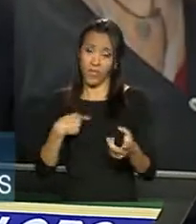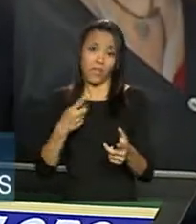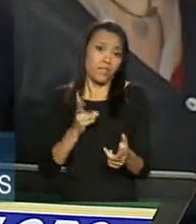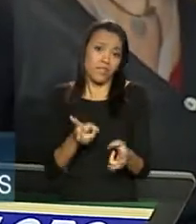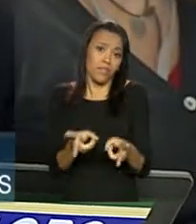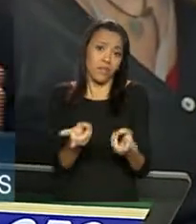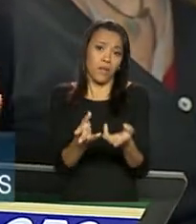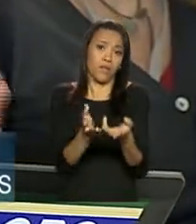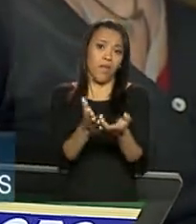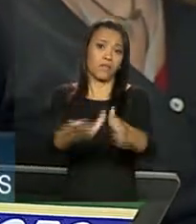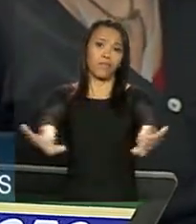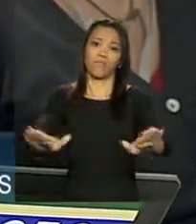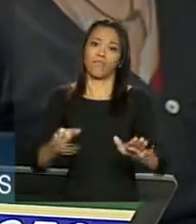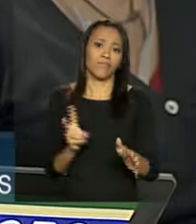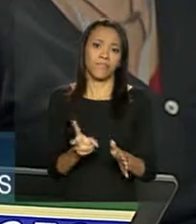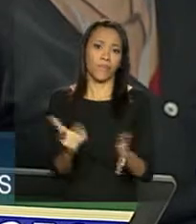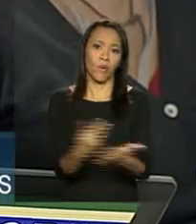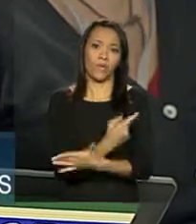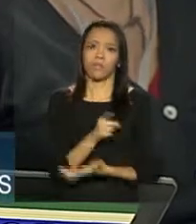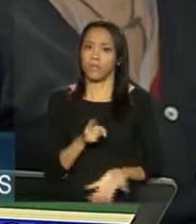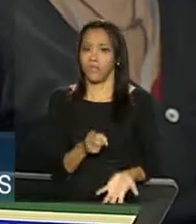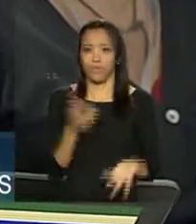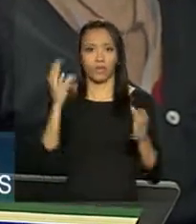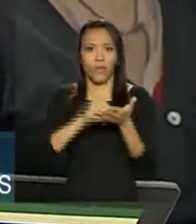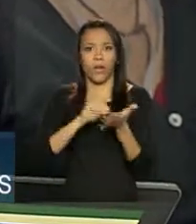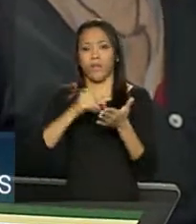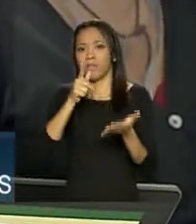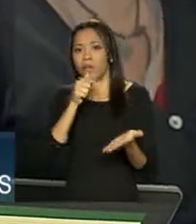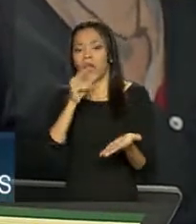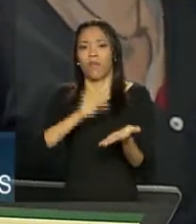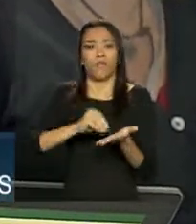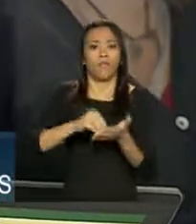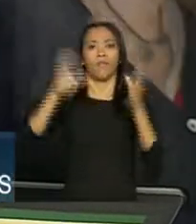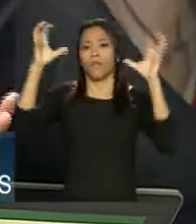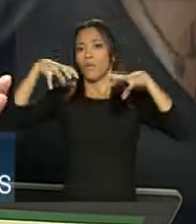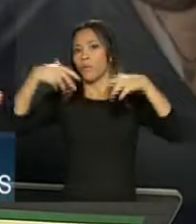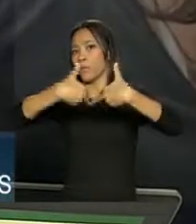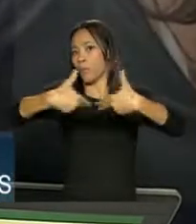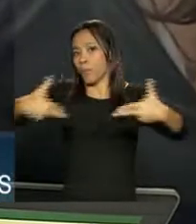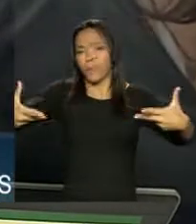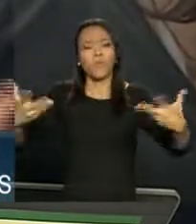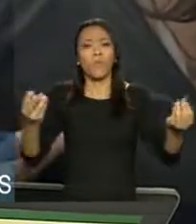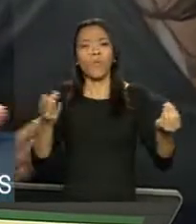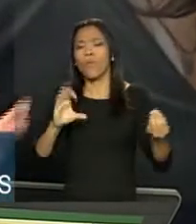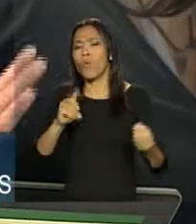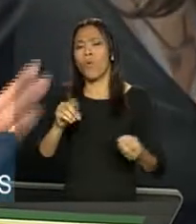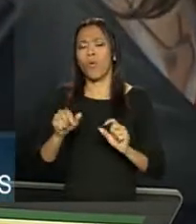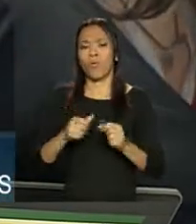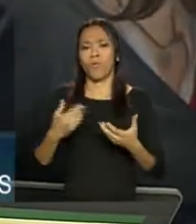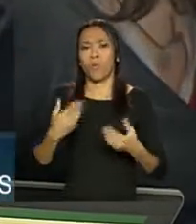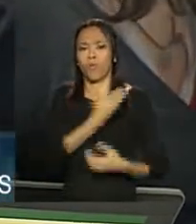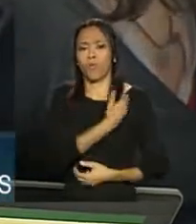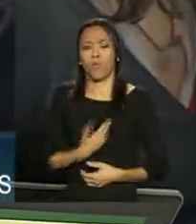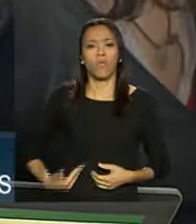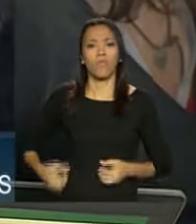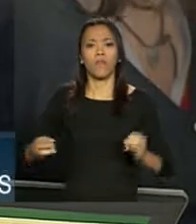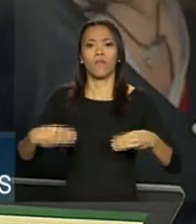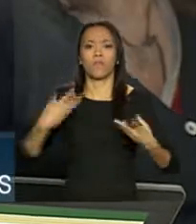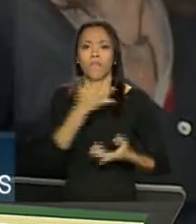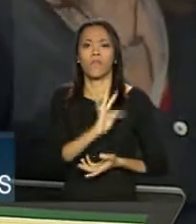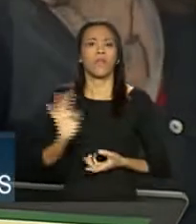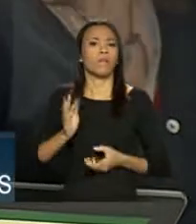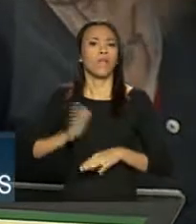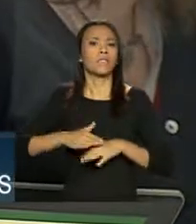crítica e vai só piorando então assim para além das coisas emergenciais como é que o governo federal está se e essa cenário que está se